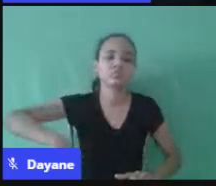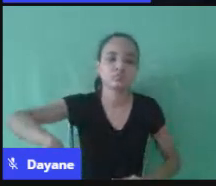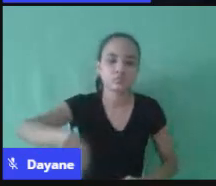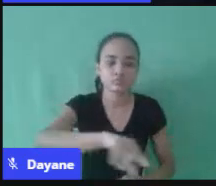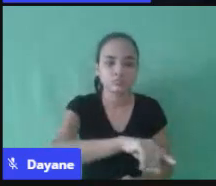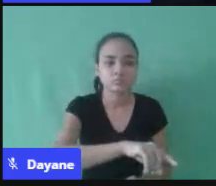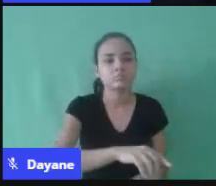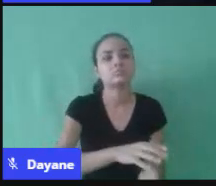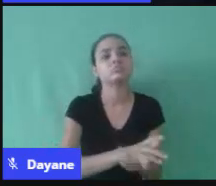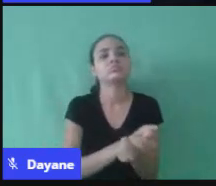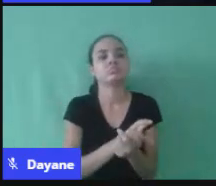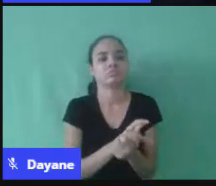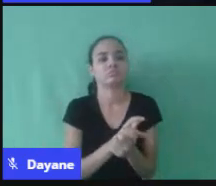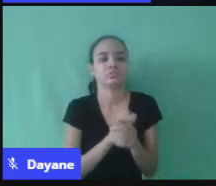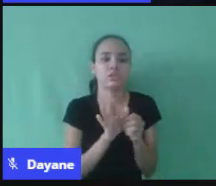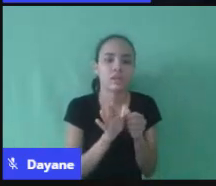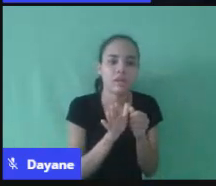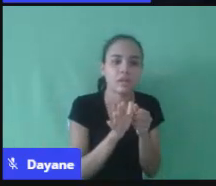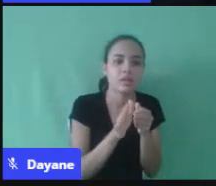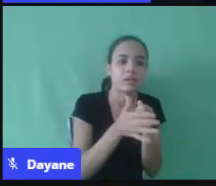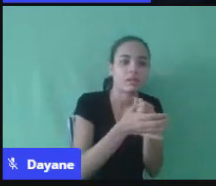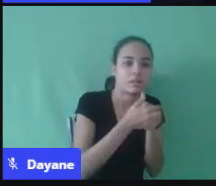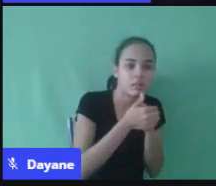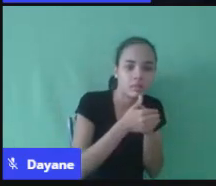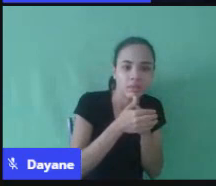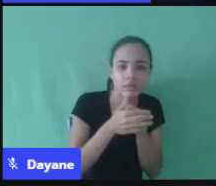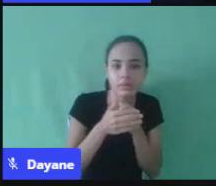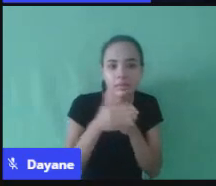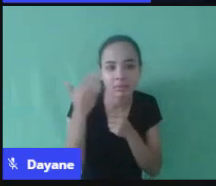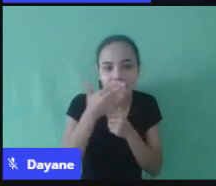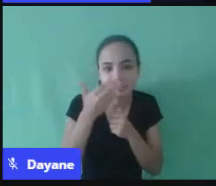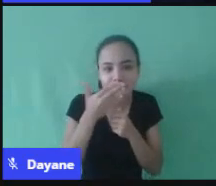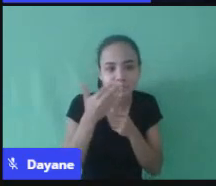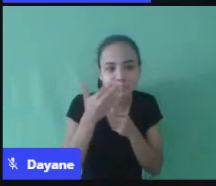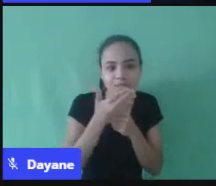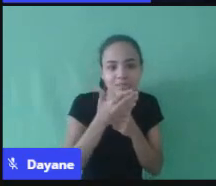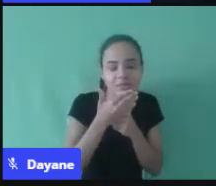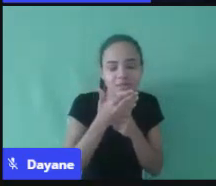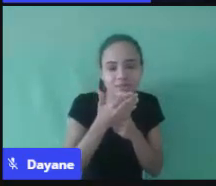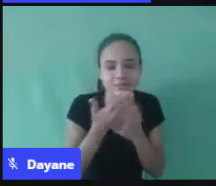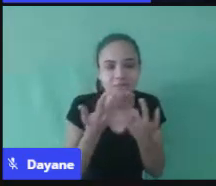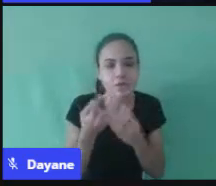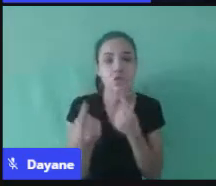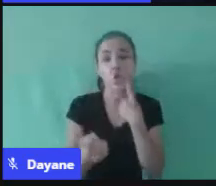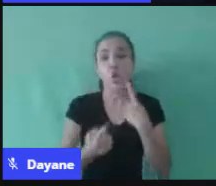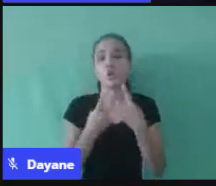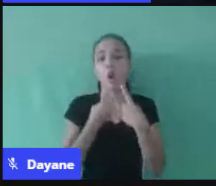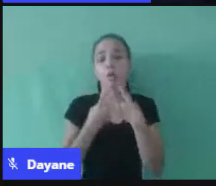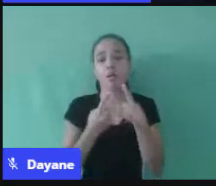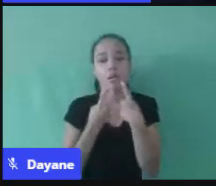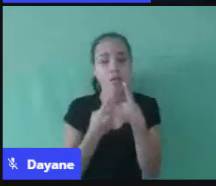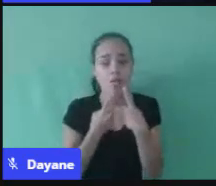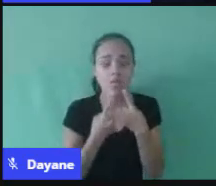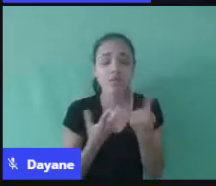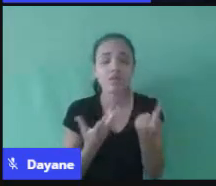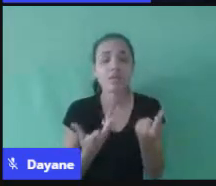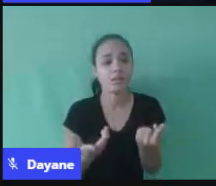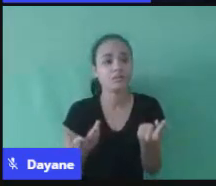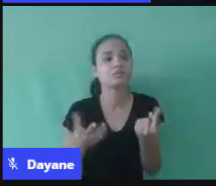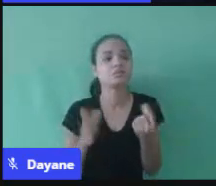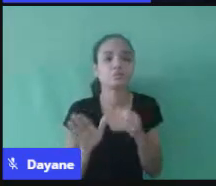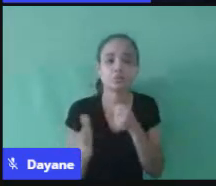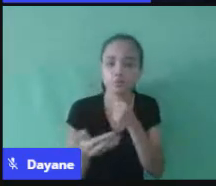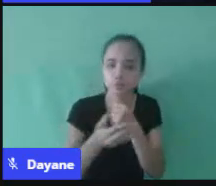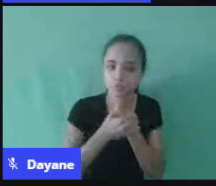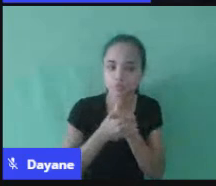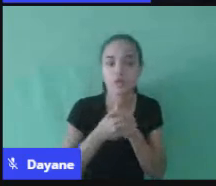essas mensagens, estes diálogos que estão ocultos, nós precisamos ter a compreensão